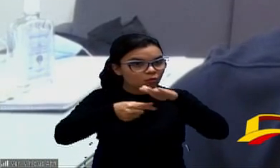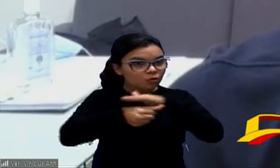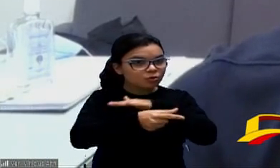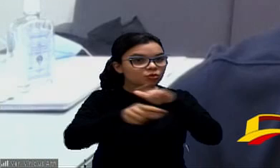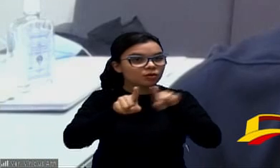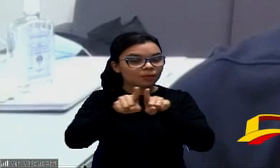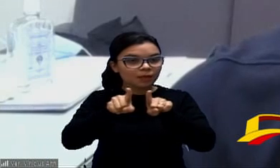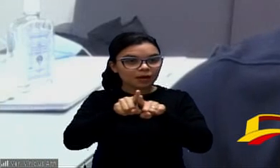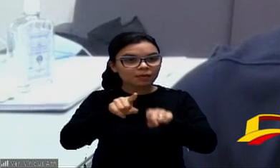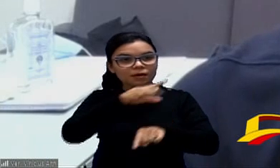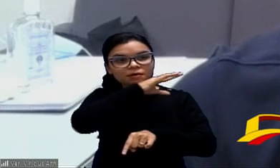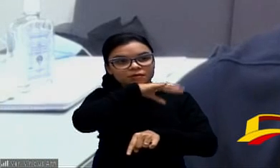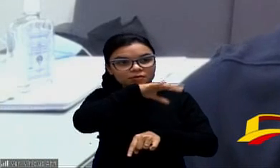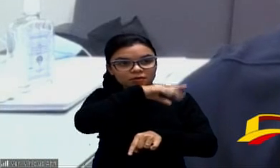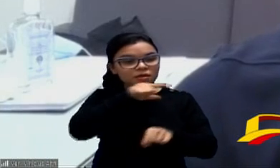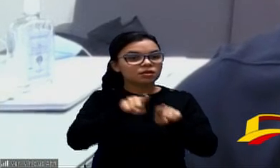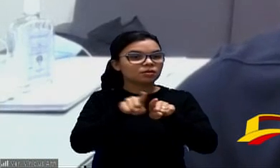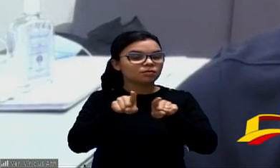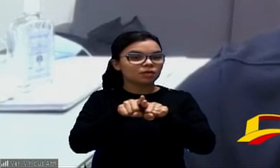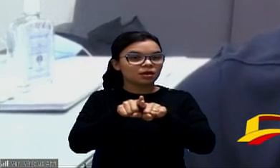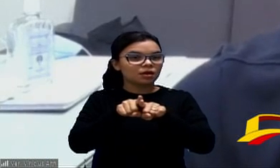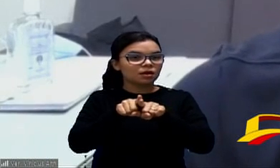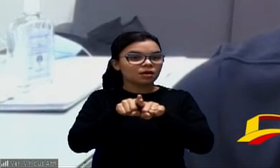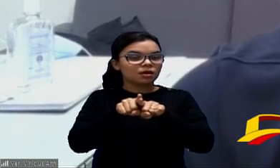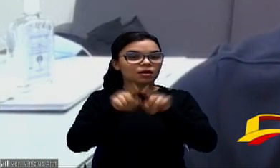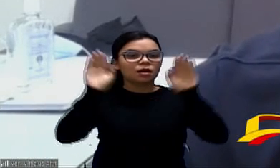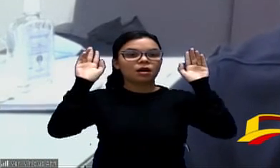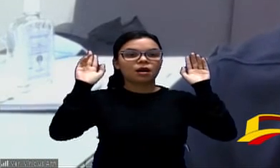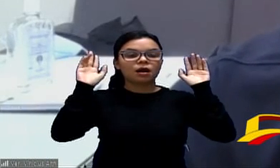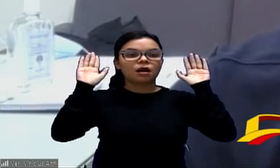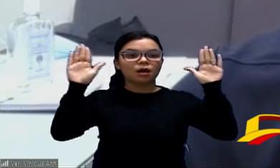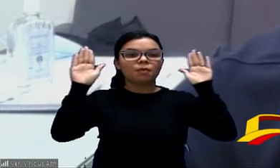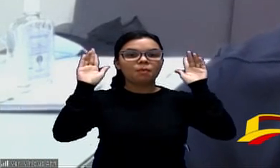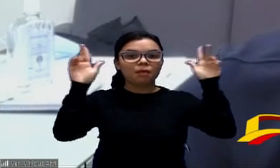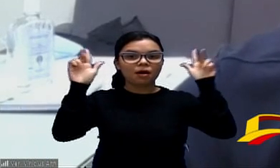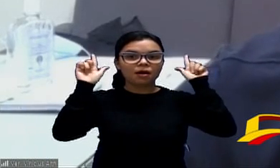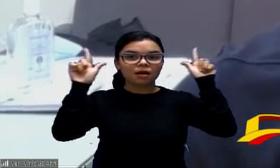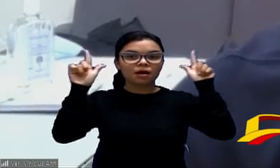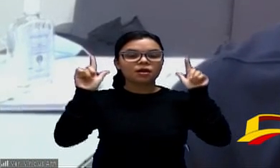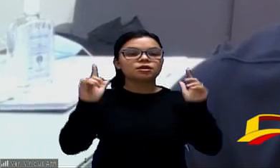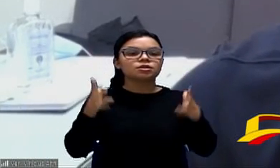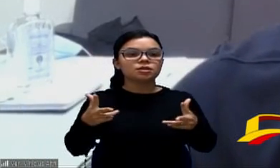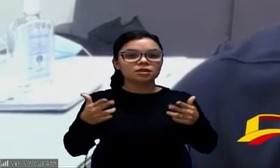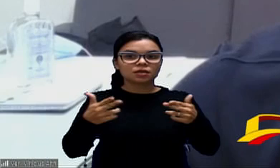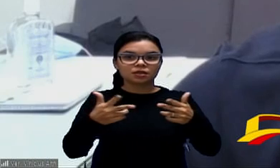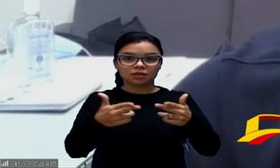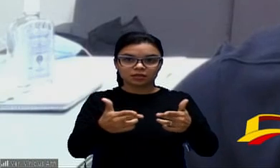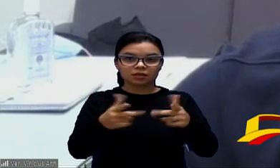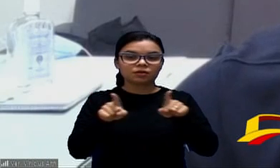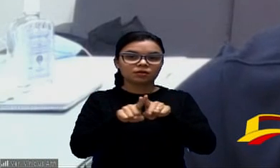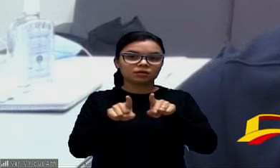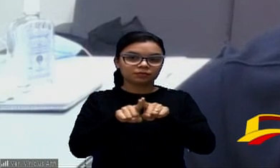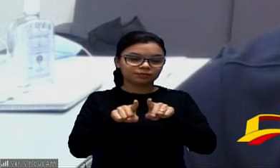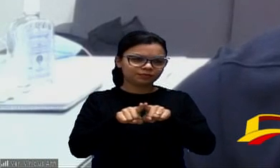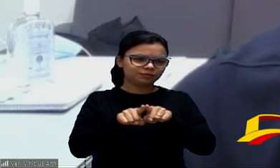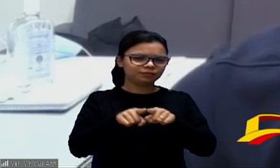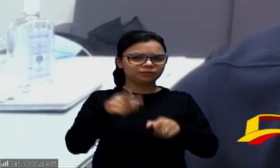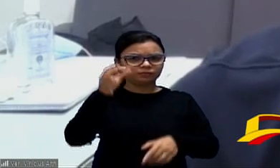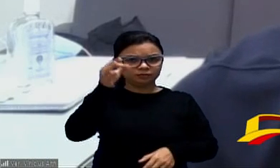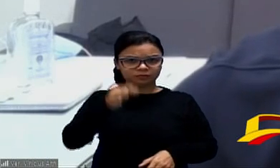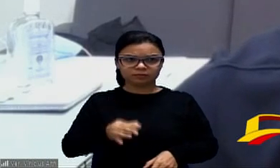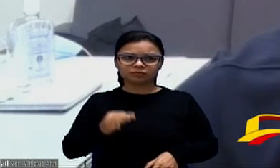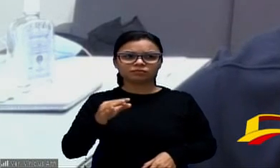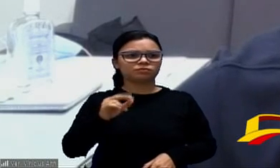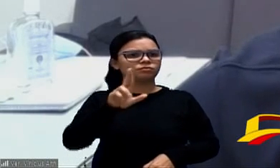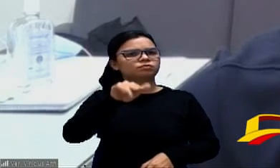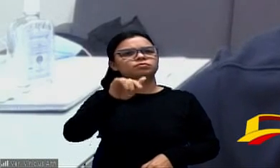castração. Então, assim, isso sim é cuidar dos animais. Eu tenho certeza que nenhum vereador aqui é a favor de maltratar animal. Todos devem